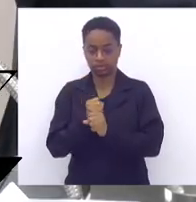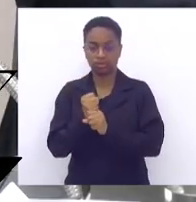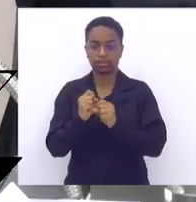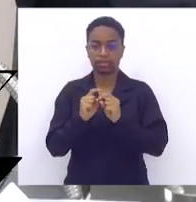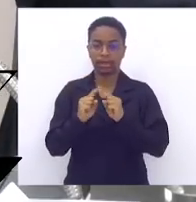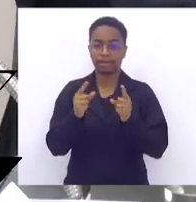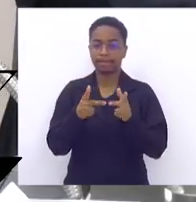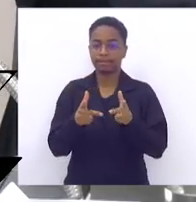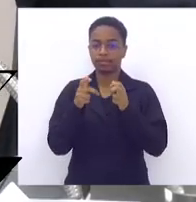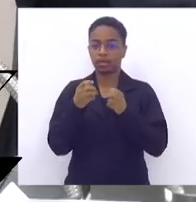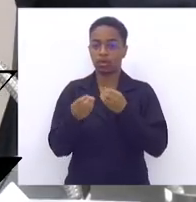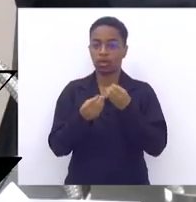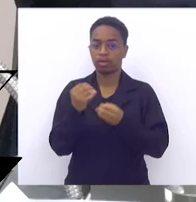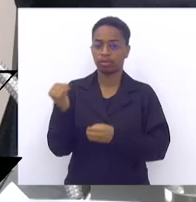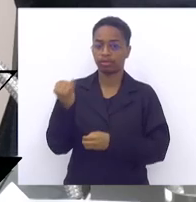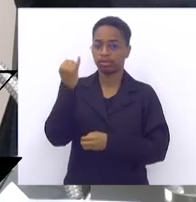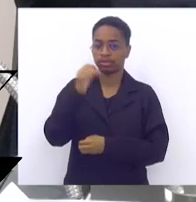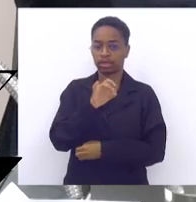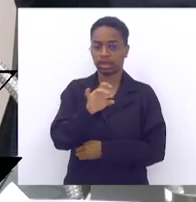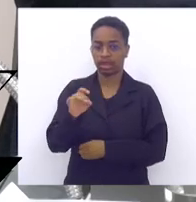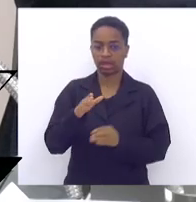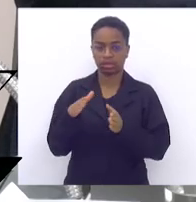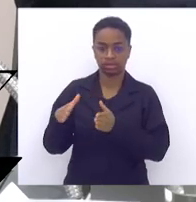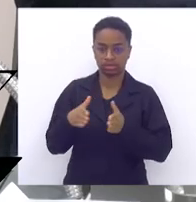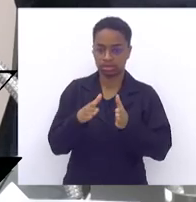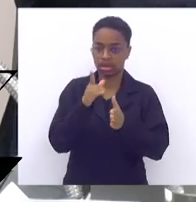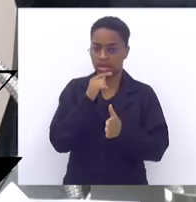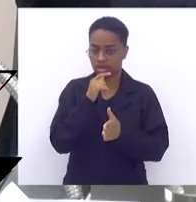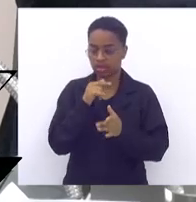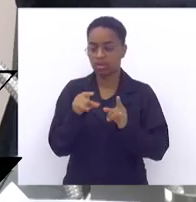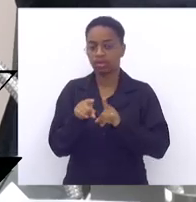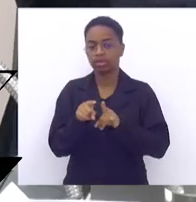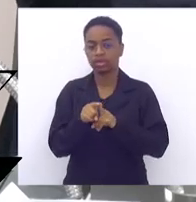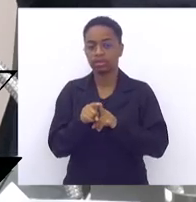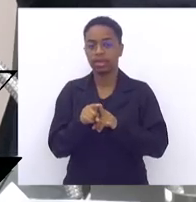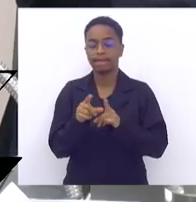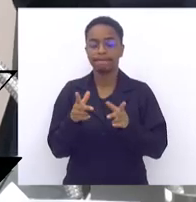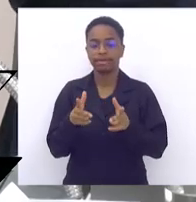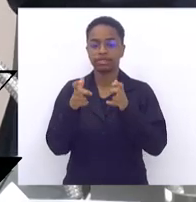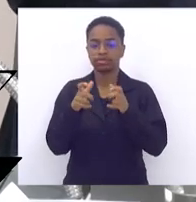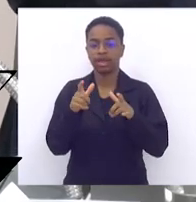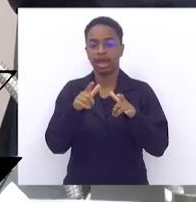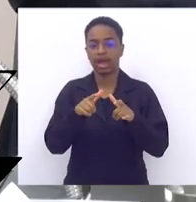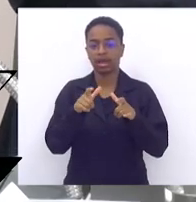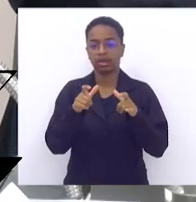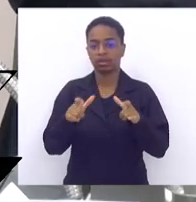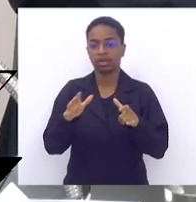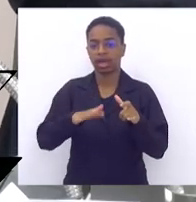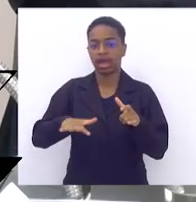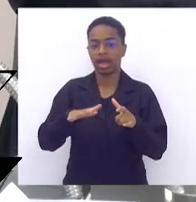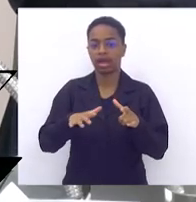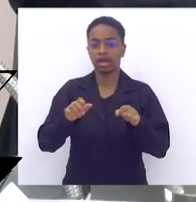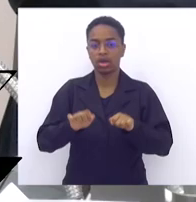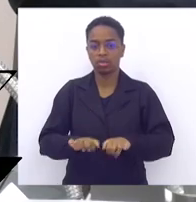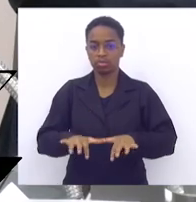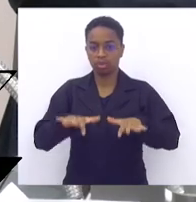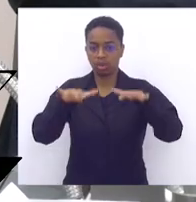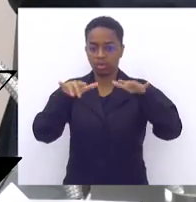importância hídrica de cada rio, para definição de suas áreas de cheias, consoante as respectivas vazões, e